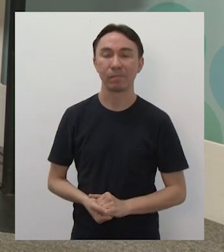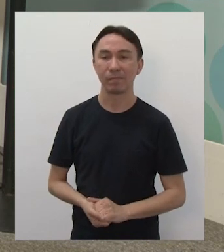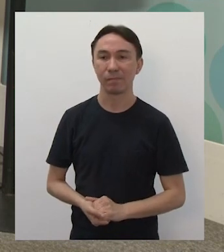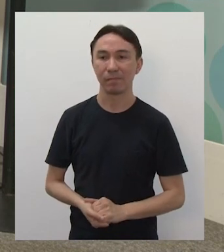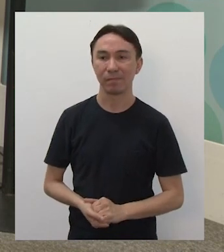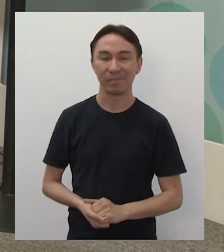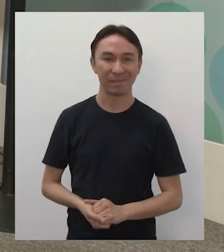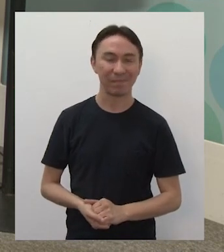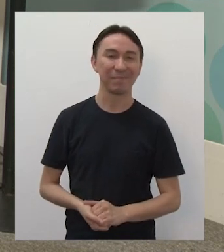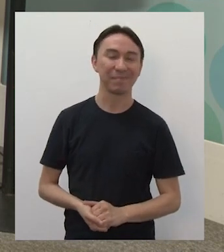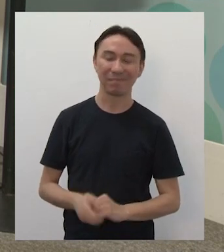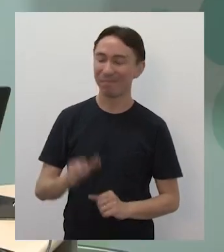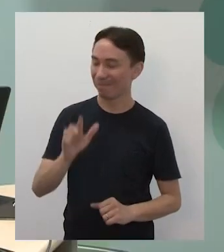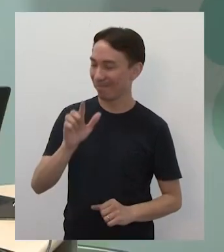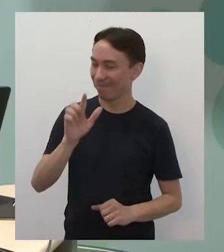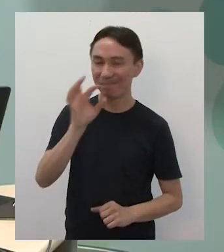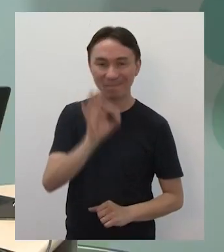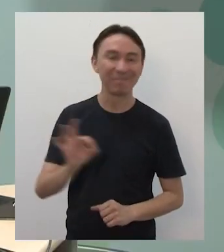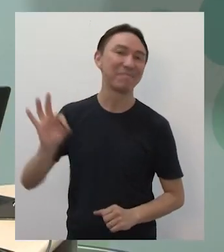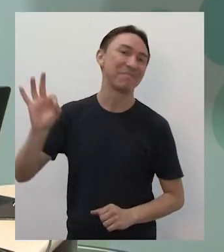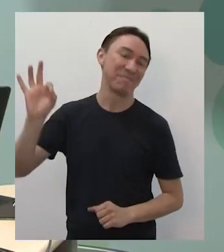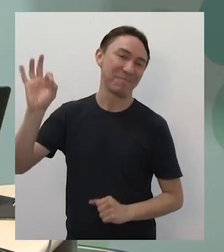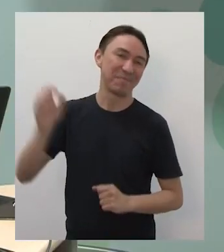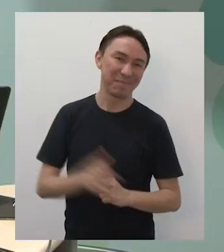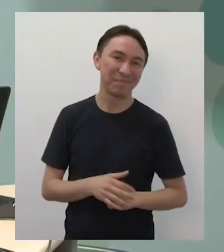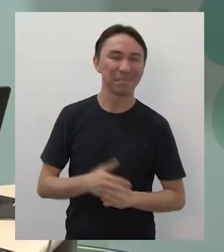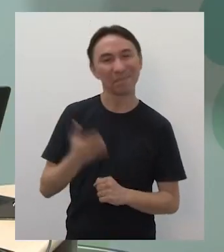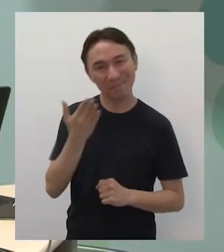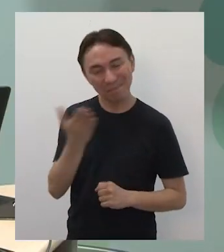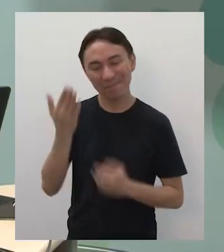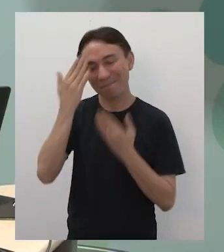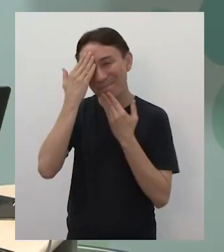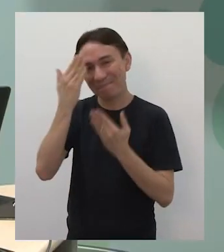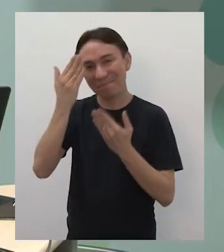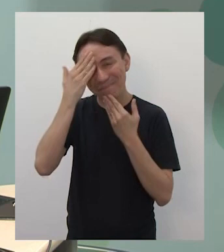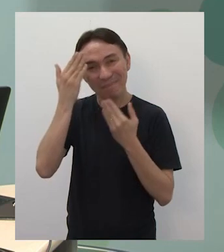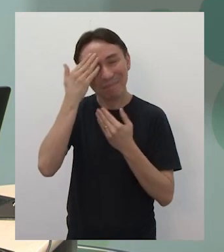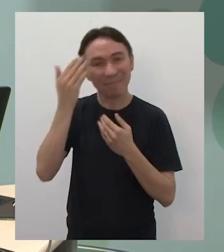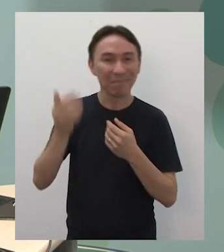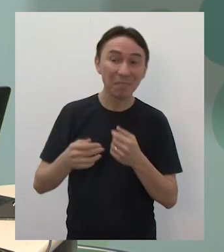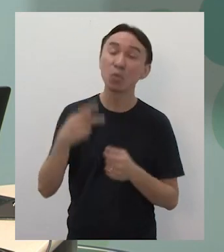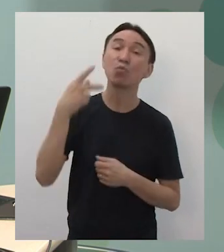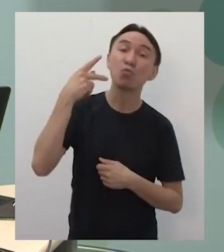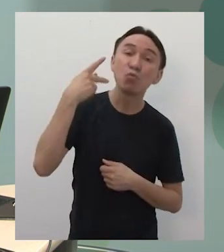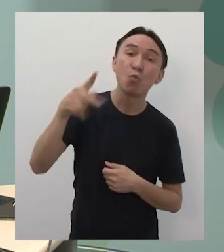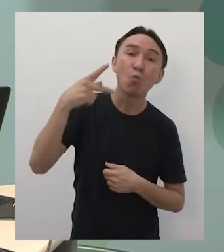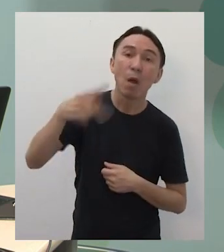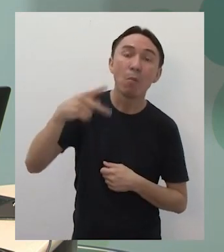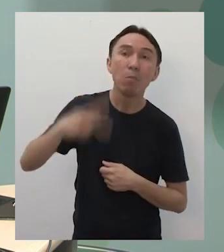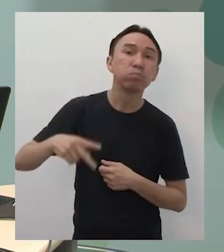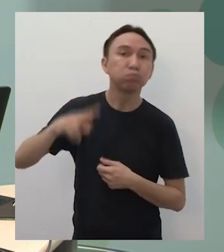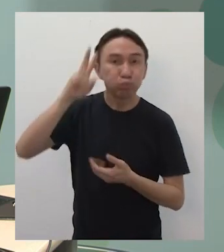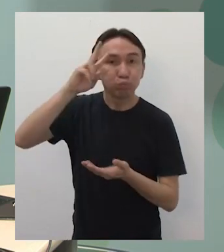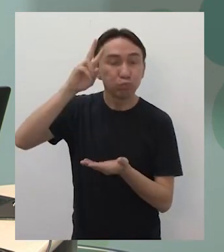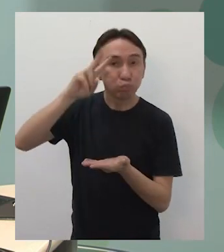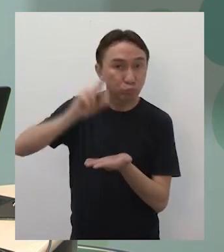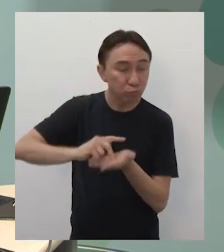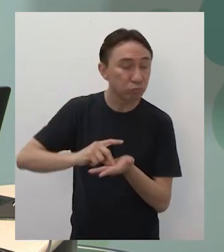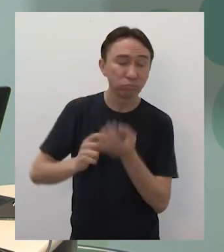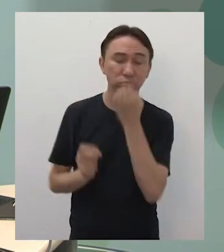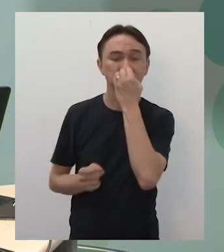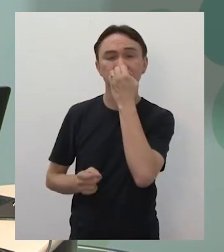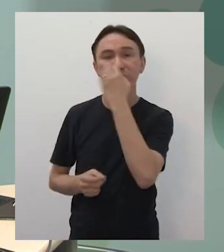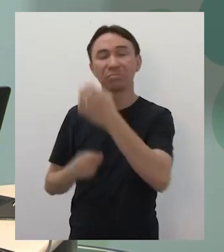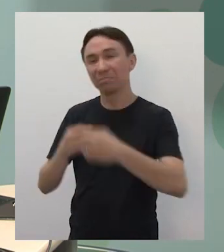Ah, que ótimo. Claudineia, muito obrigada por compartilhar conosco aí a sua experiência, né? E foi muito interessante a